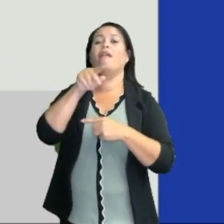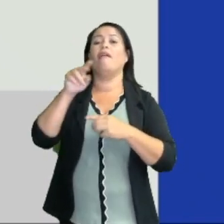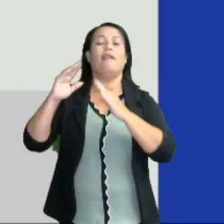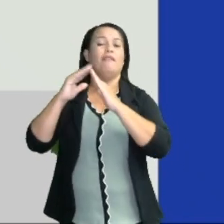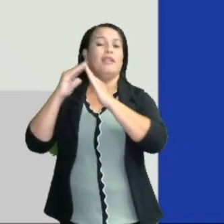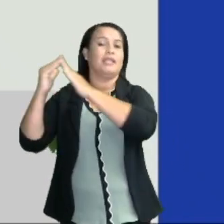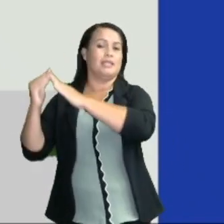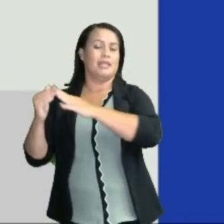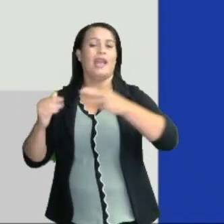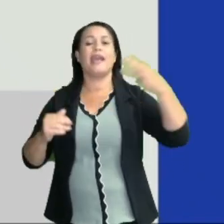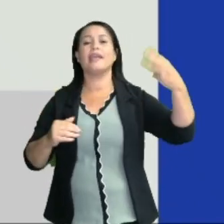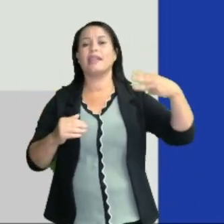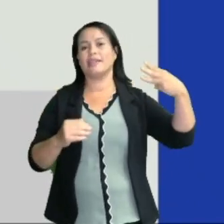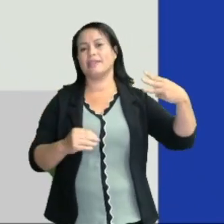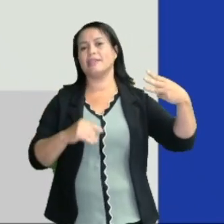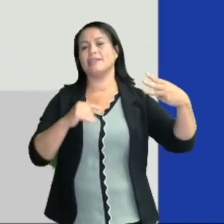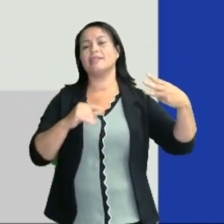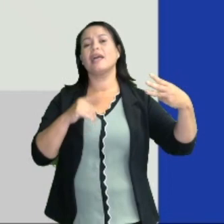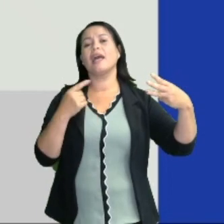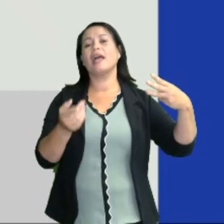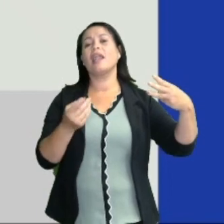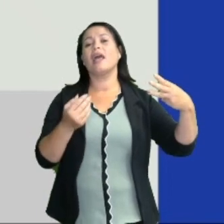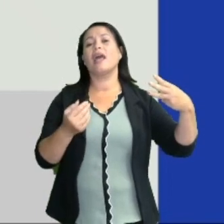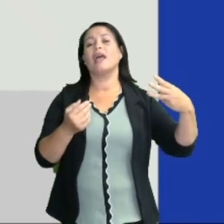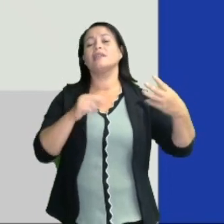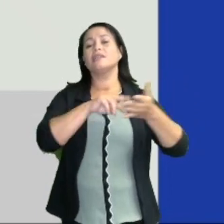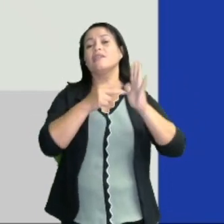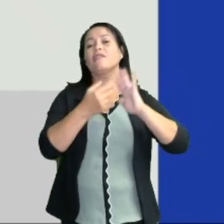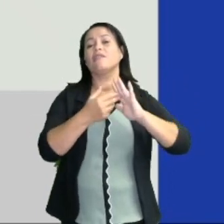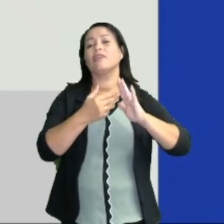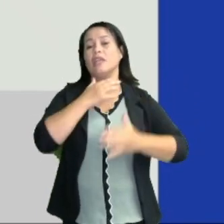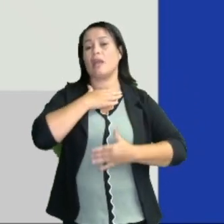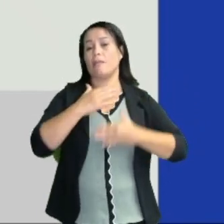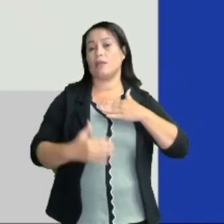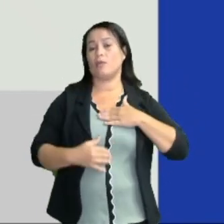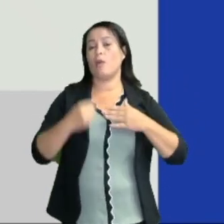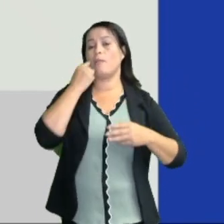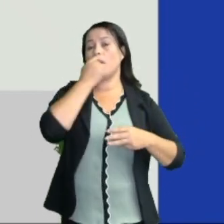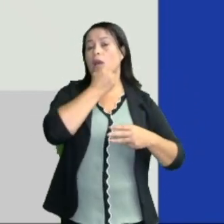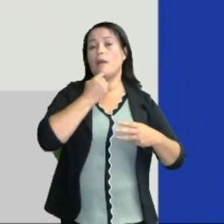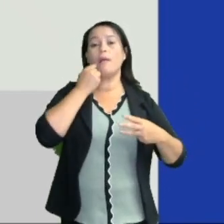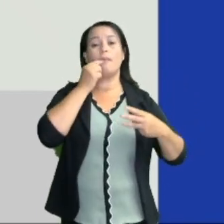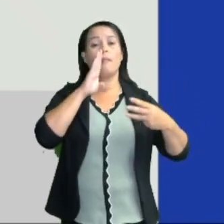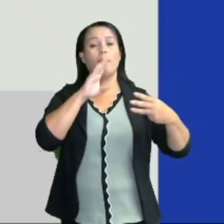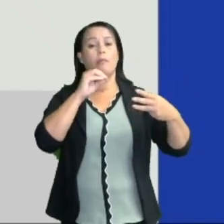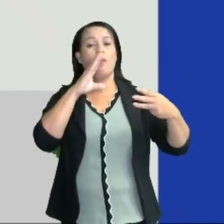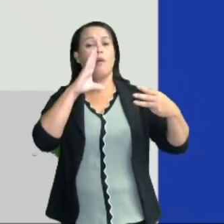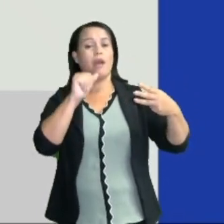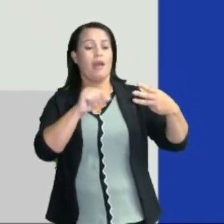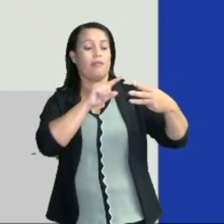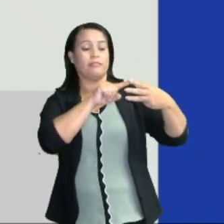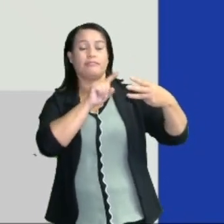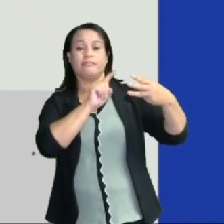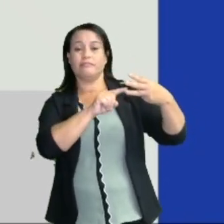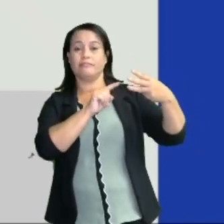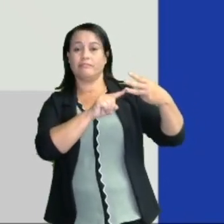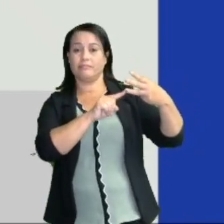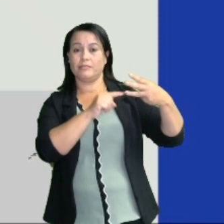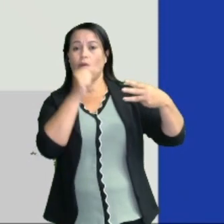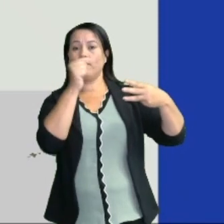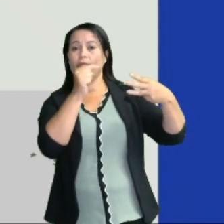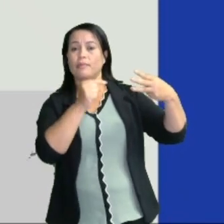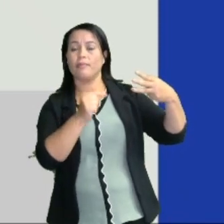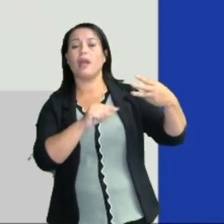na terceira, é feito referência à parte do corpo. Então, a palavra boca, ela foi utilizada nas três frases